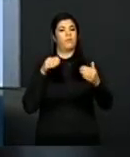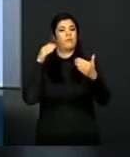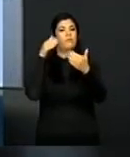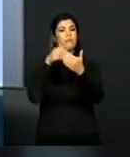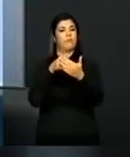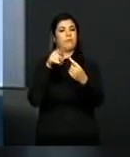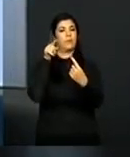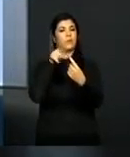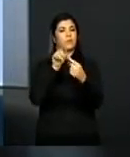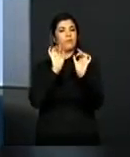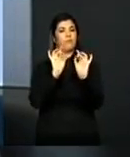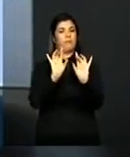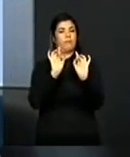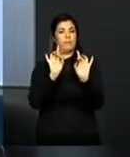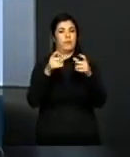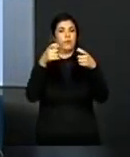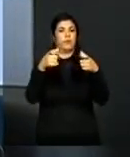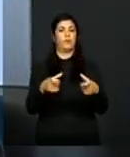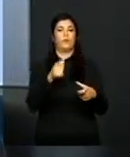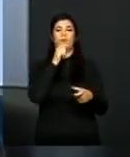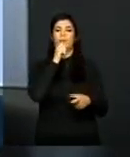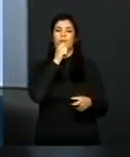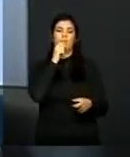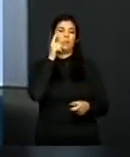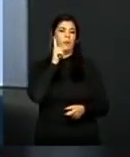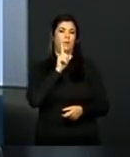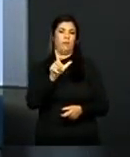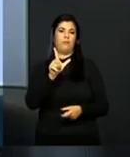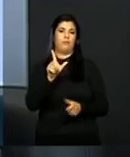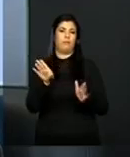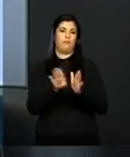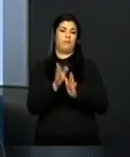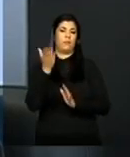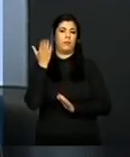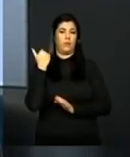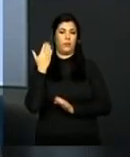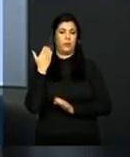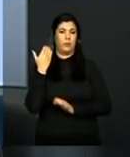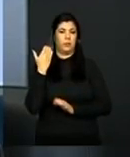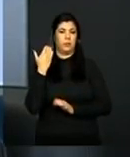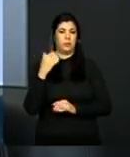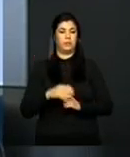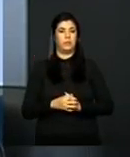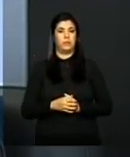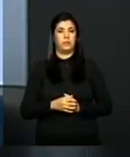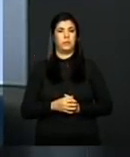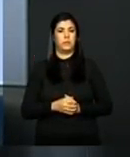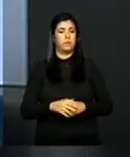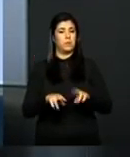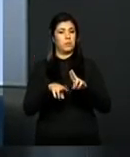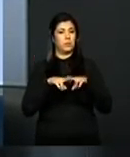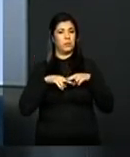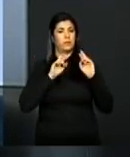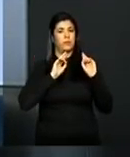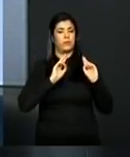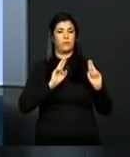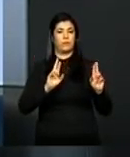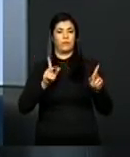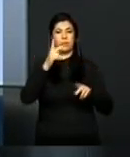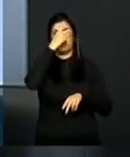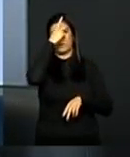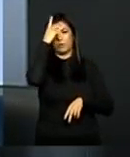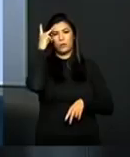chegar e, em especial, aonde ainda não tinha chegado, né? Então, essas várias pessoas que